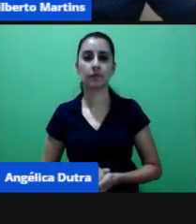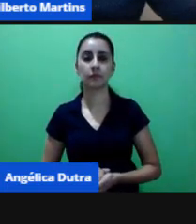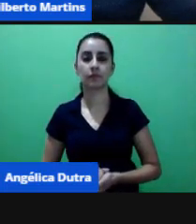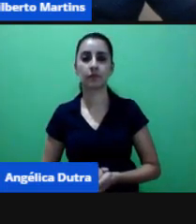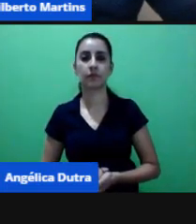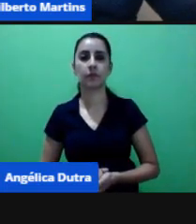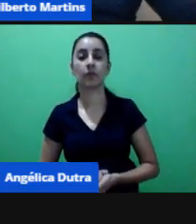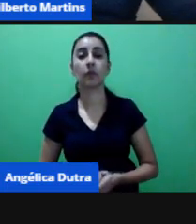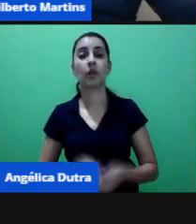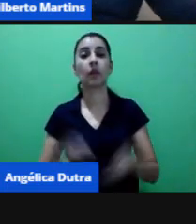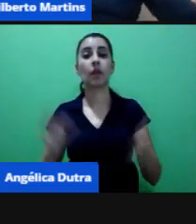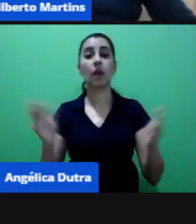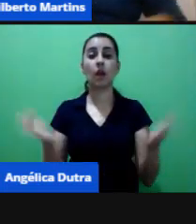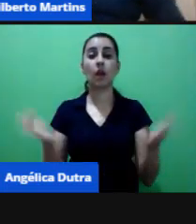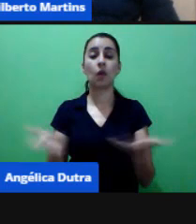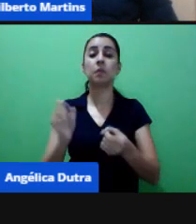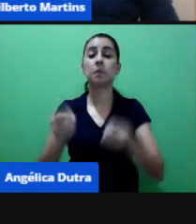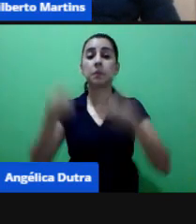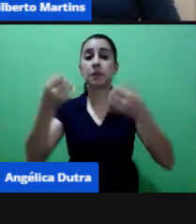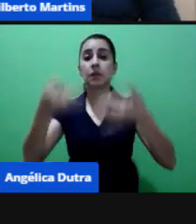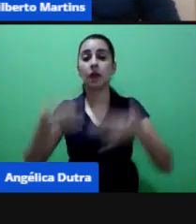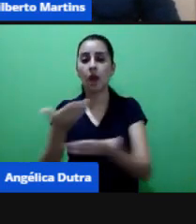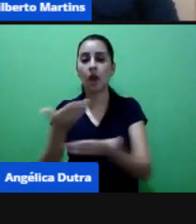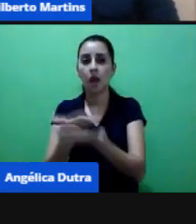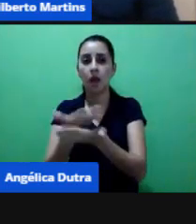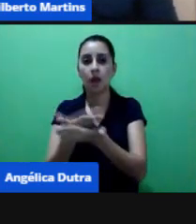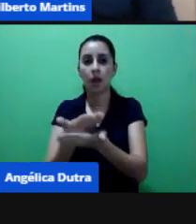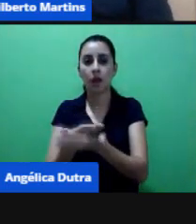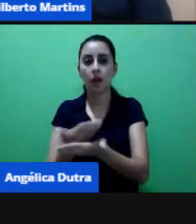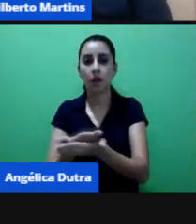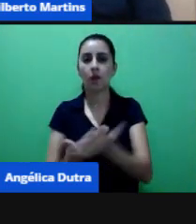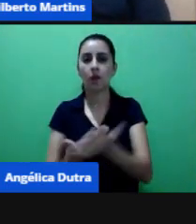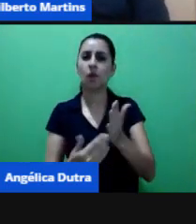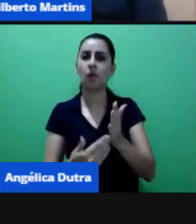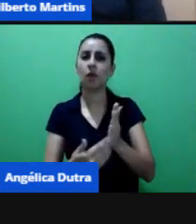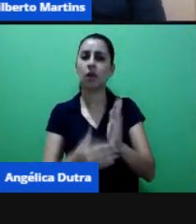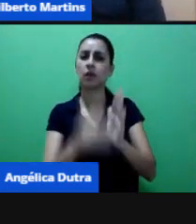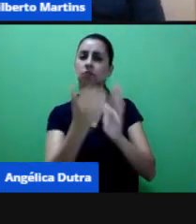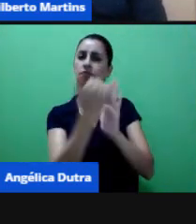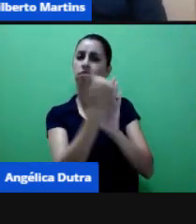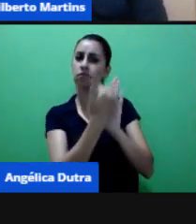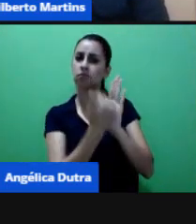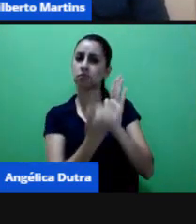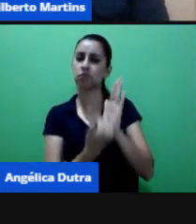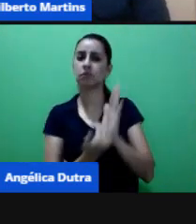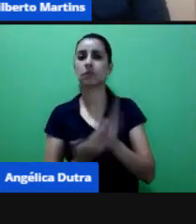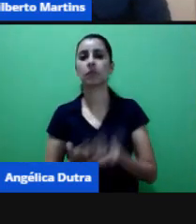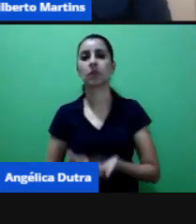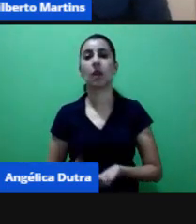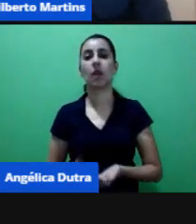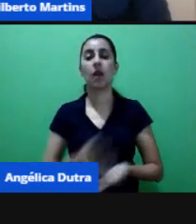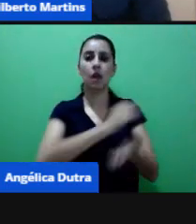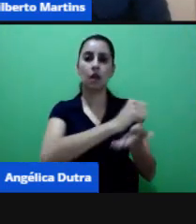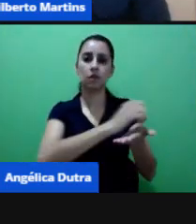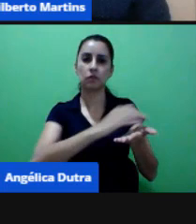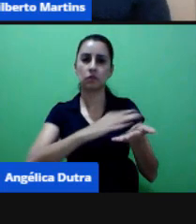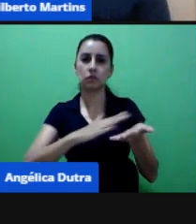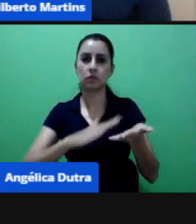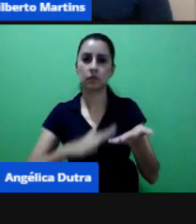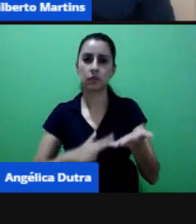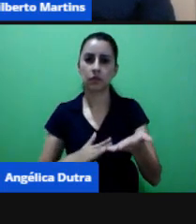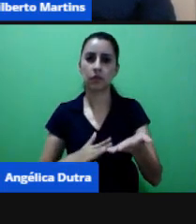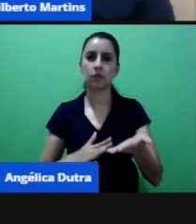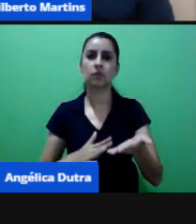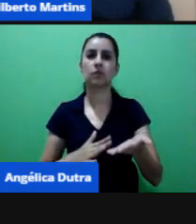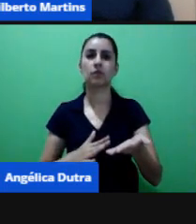Os registros das aulas. Vamos falar sobre o registro das aulas. Registro das aulas e atividades disponibilizadas aos